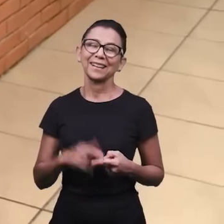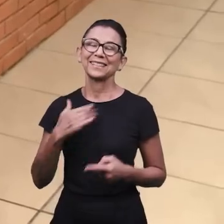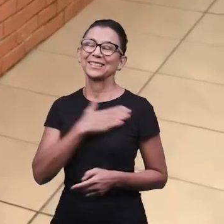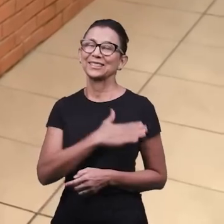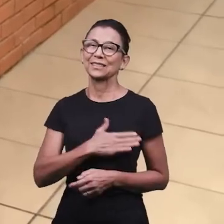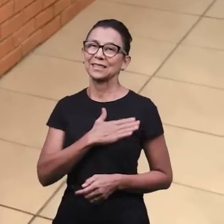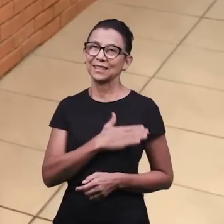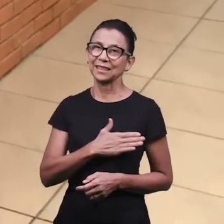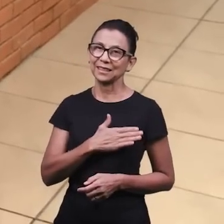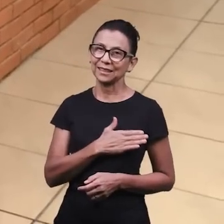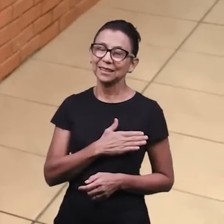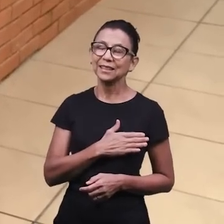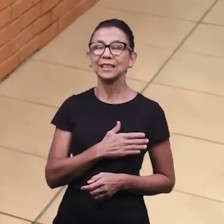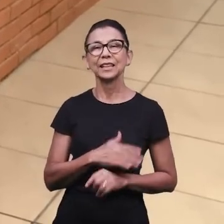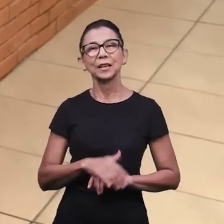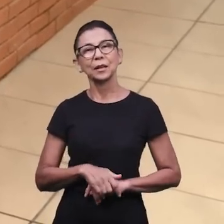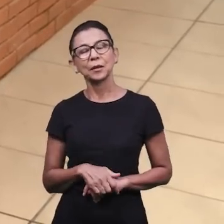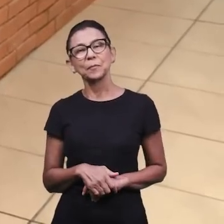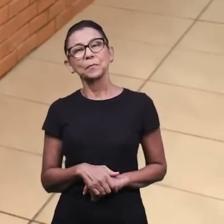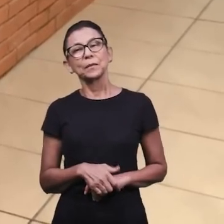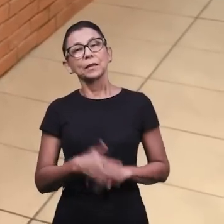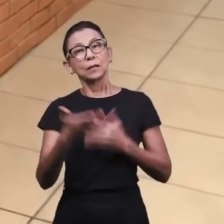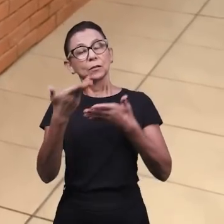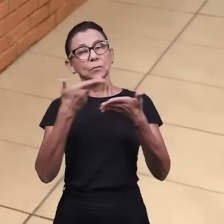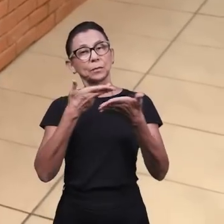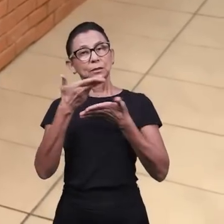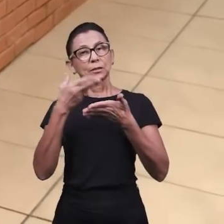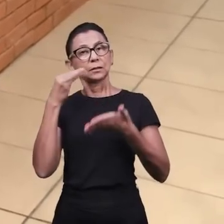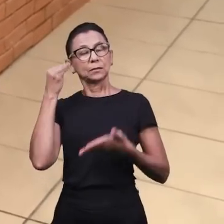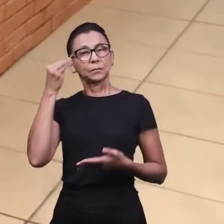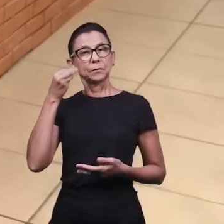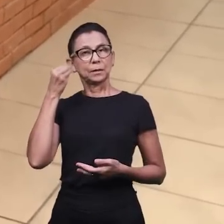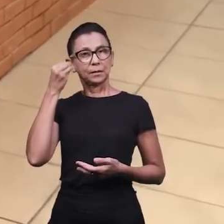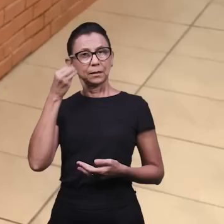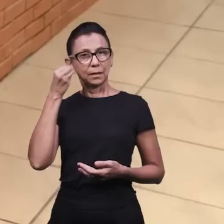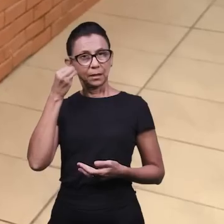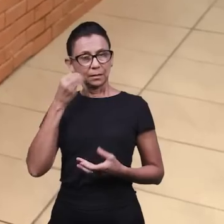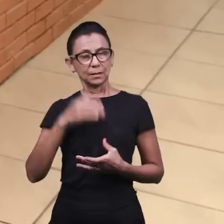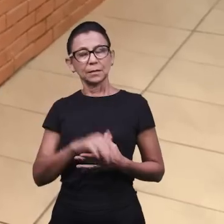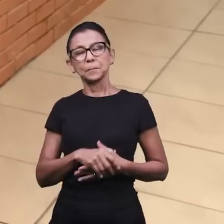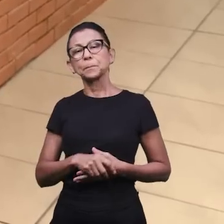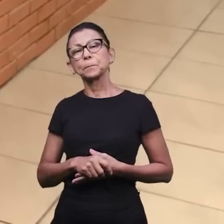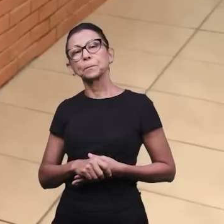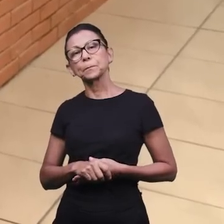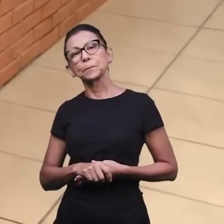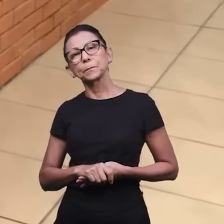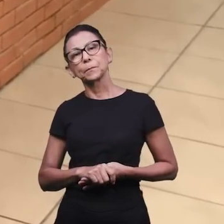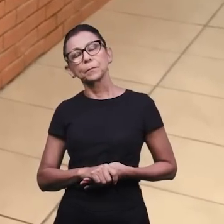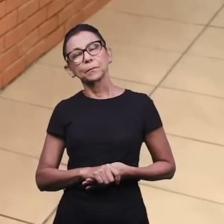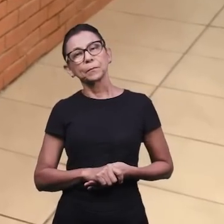de comentar para vocês, compartilhar com vocês uma experiência que o Senhor me permitiu.